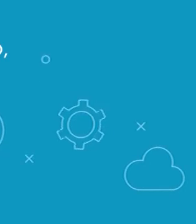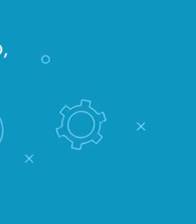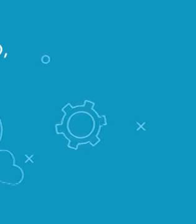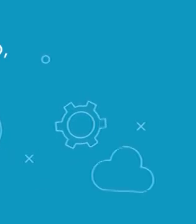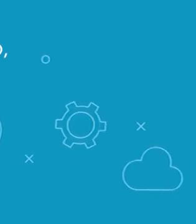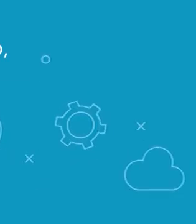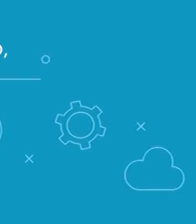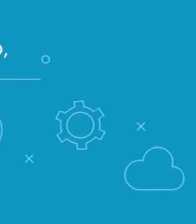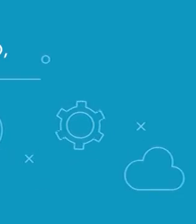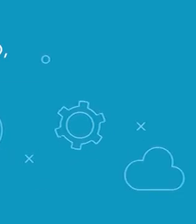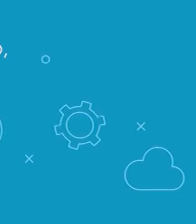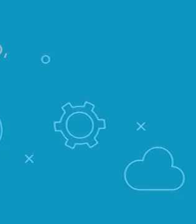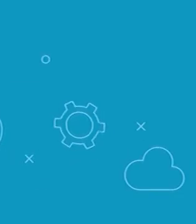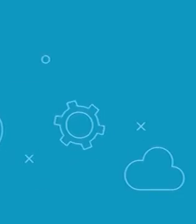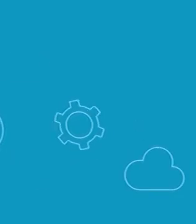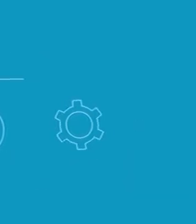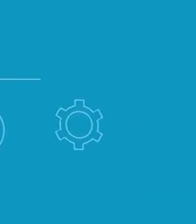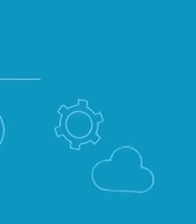E aí